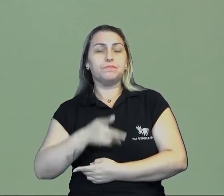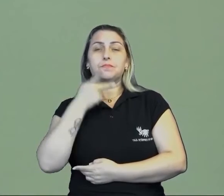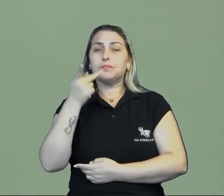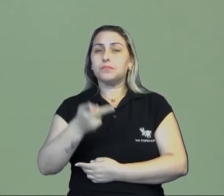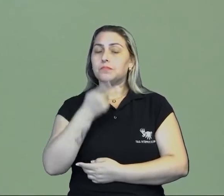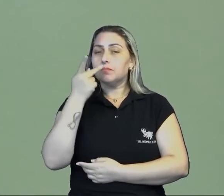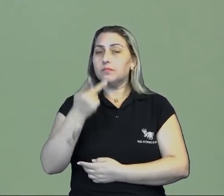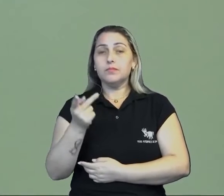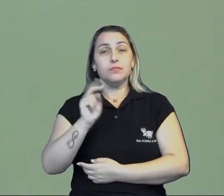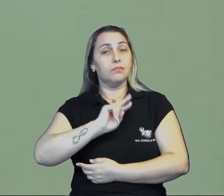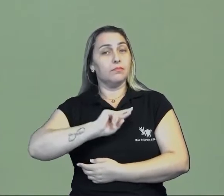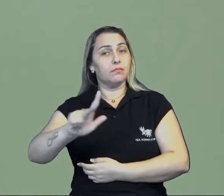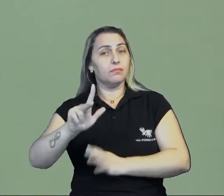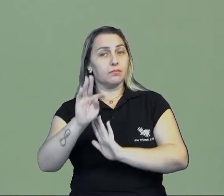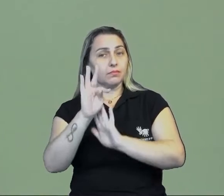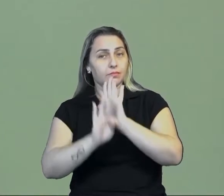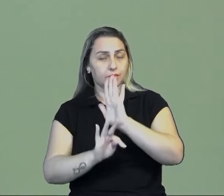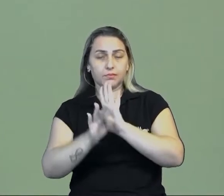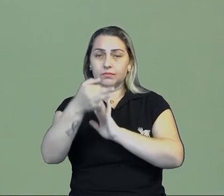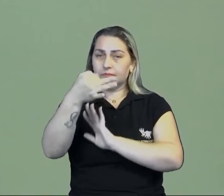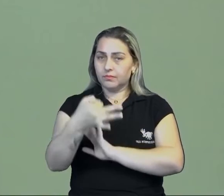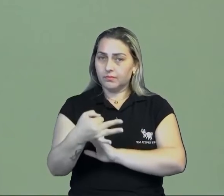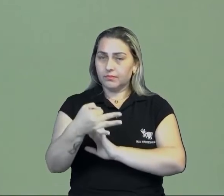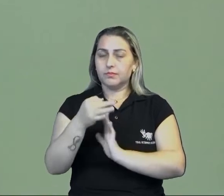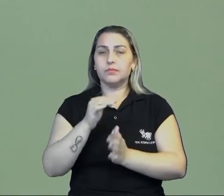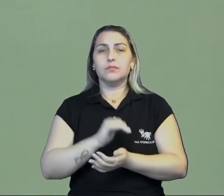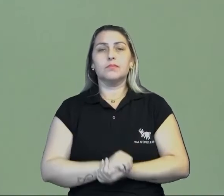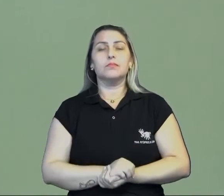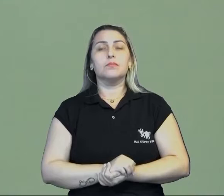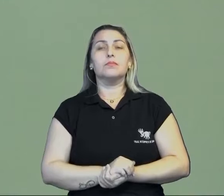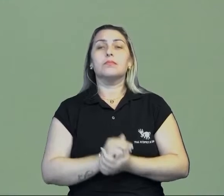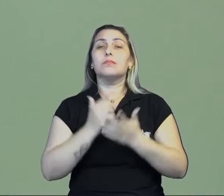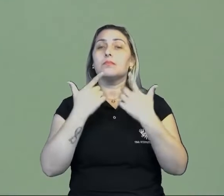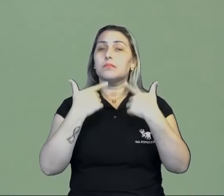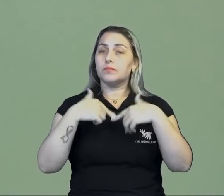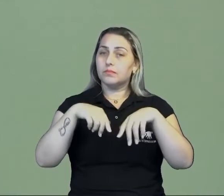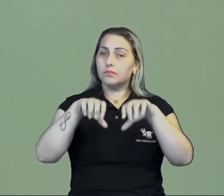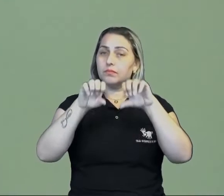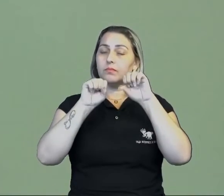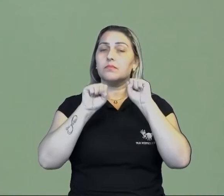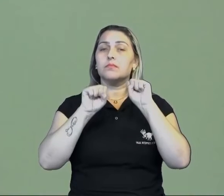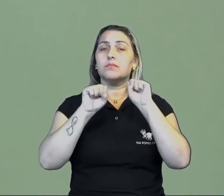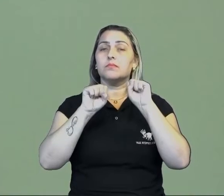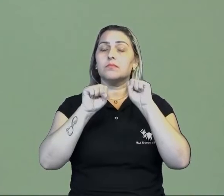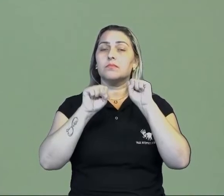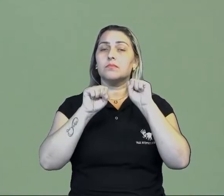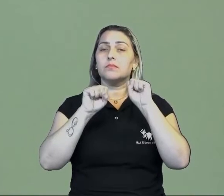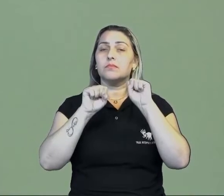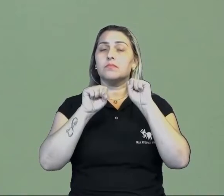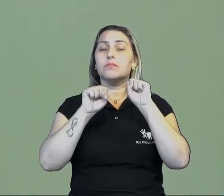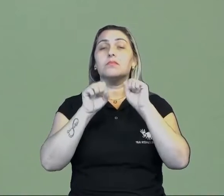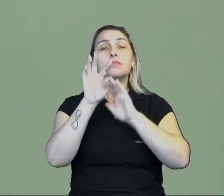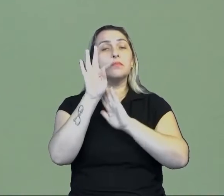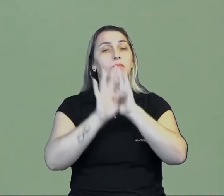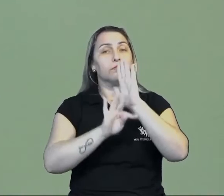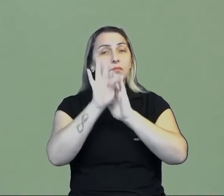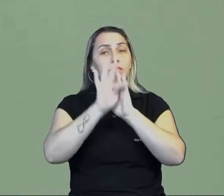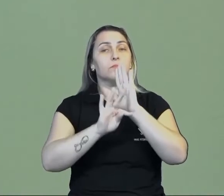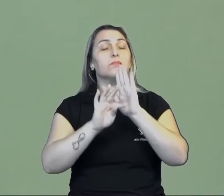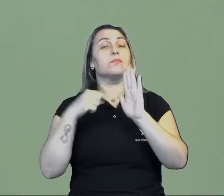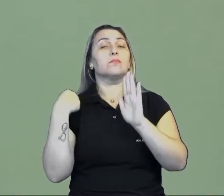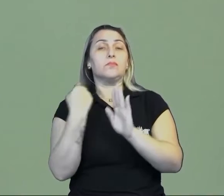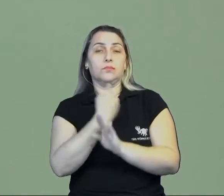falou, não é um texto, certo? Então, a linguagem, ela é um texto quando